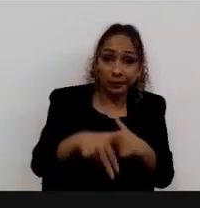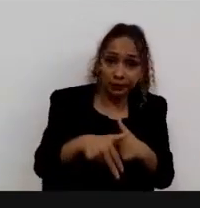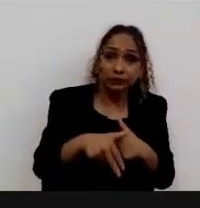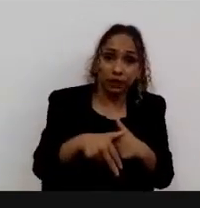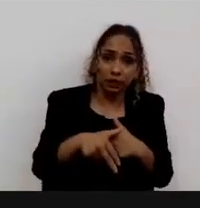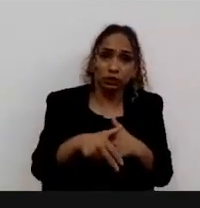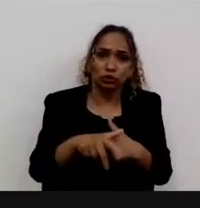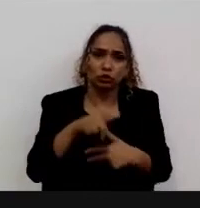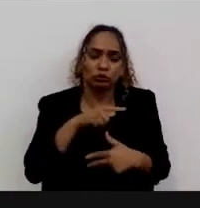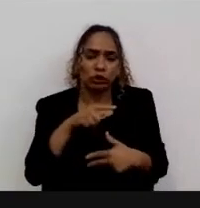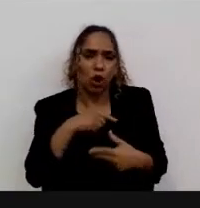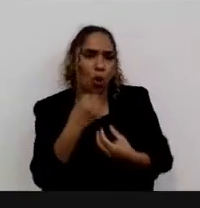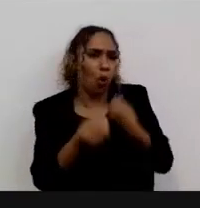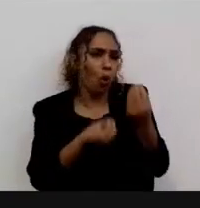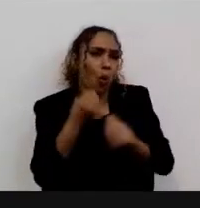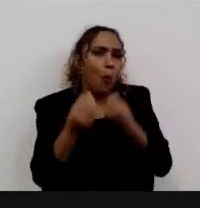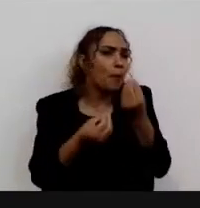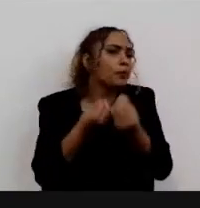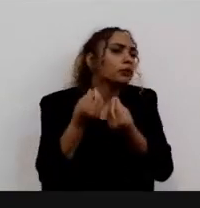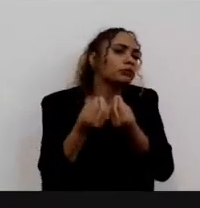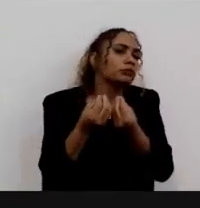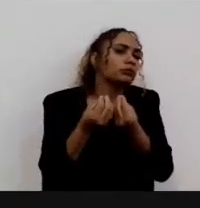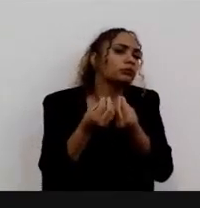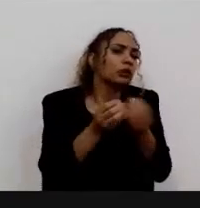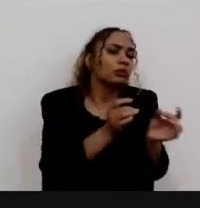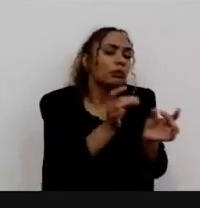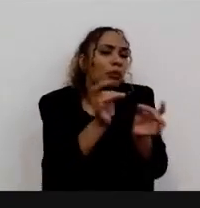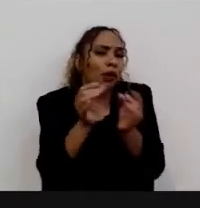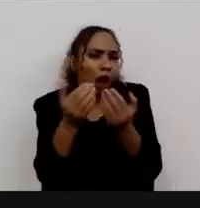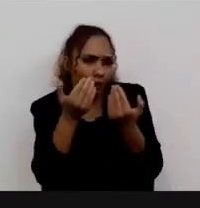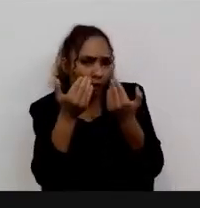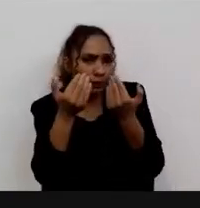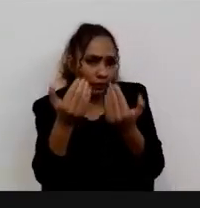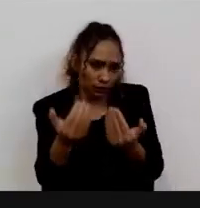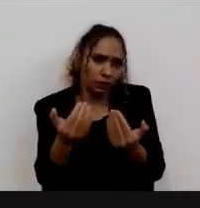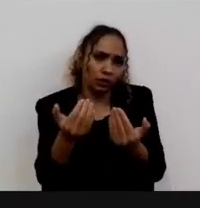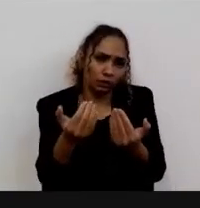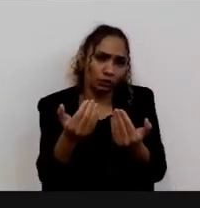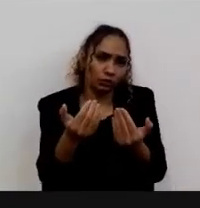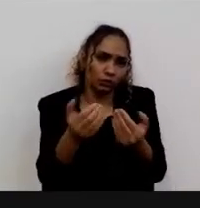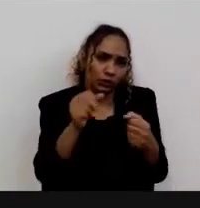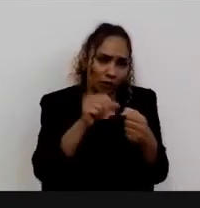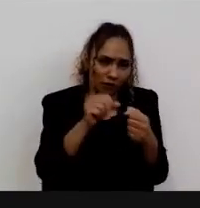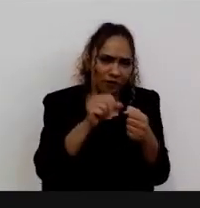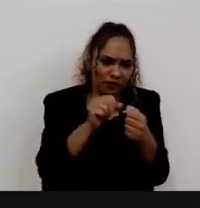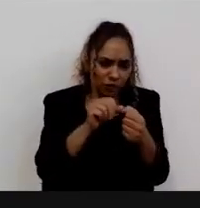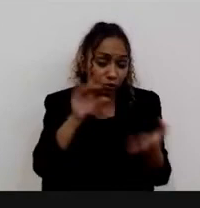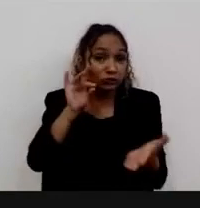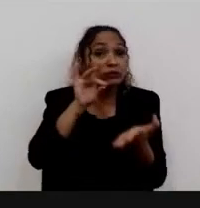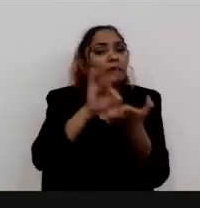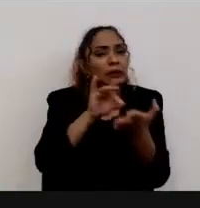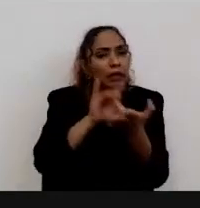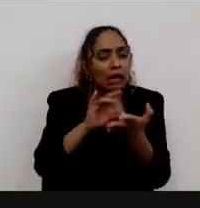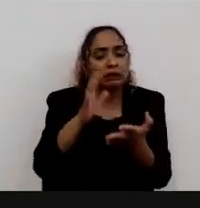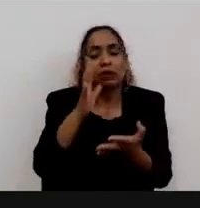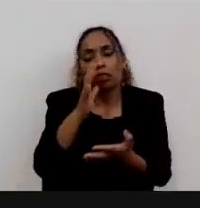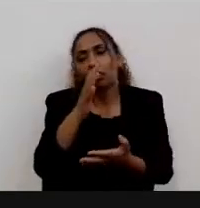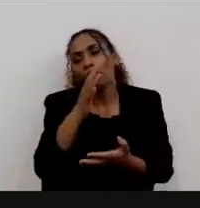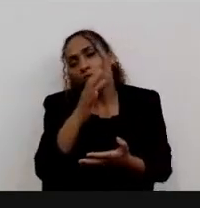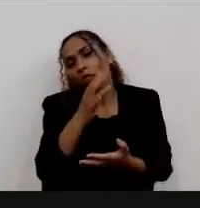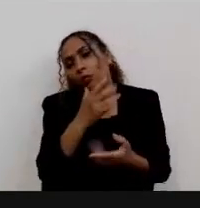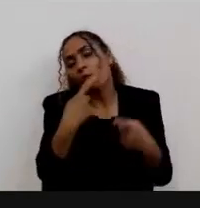da forma como ele foi ali vendido e apresentado, ele se realize de fato, isso vai demorar um pouquinho,